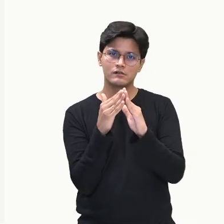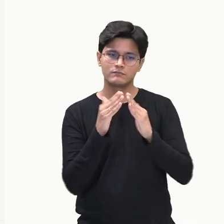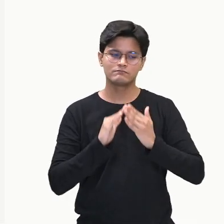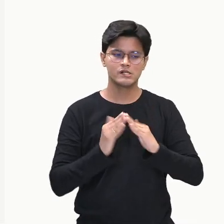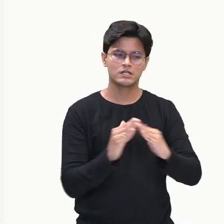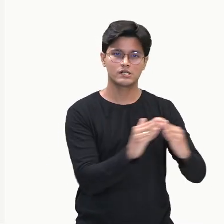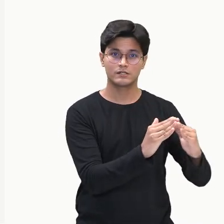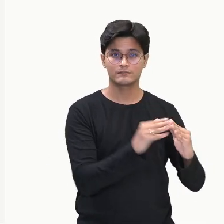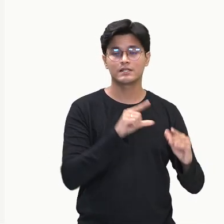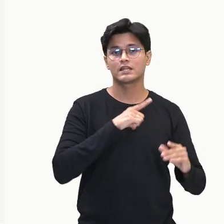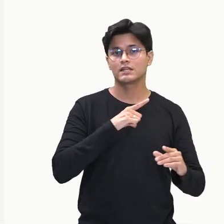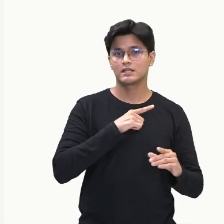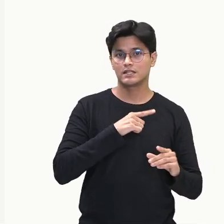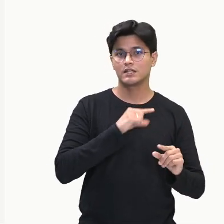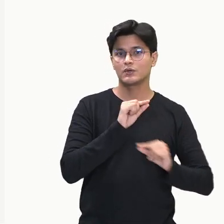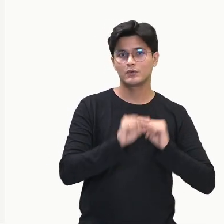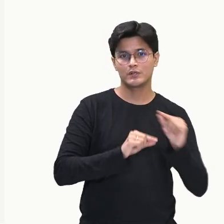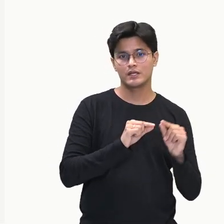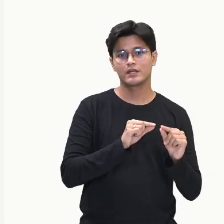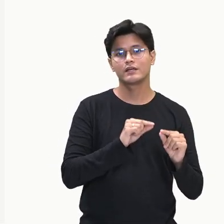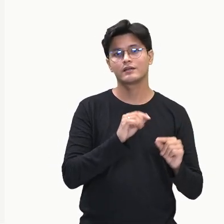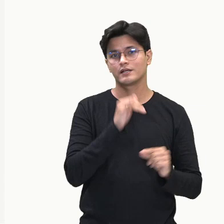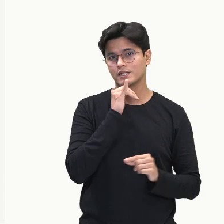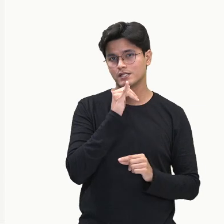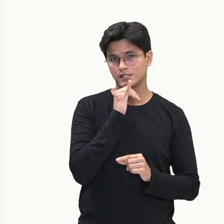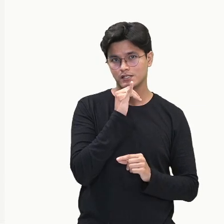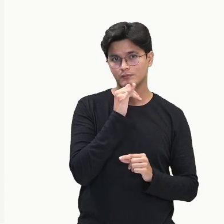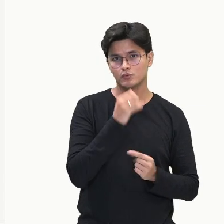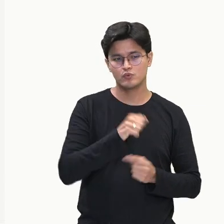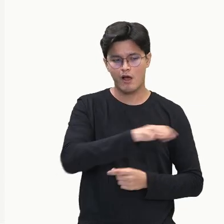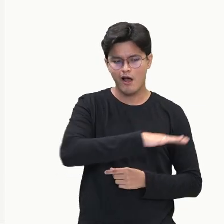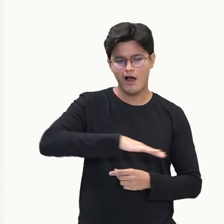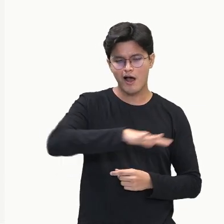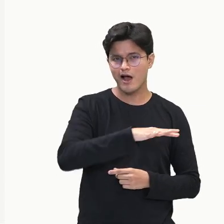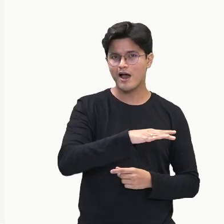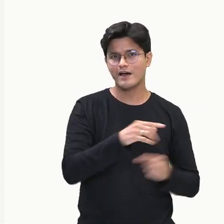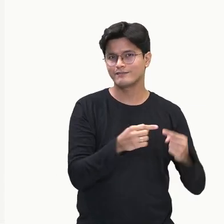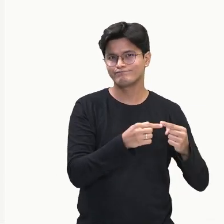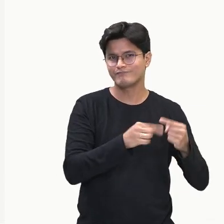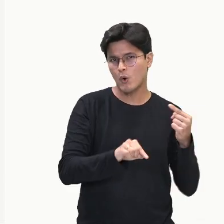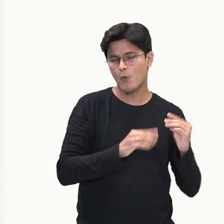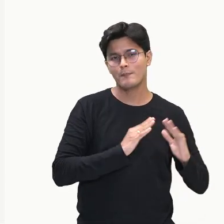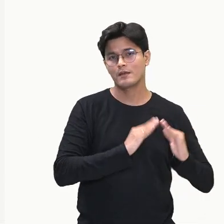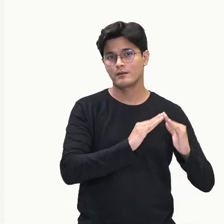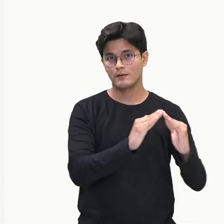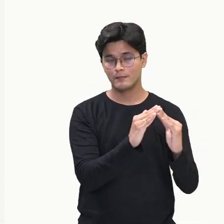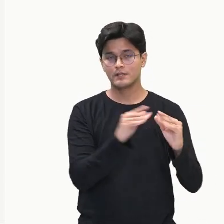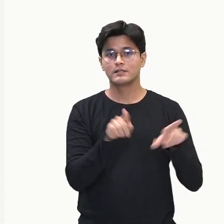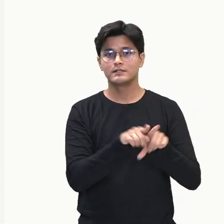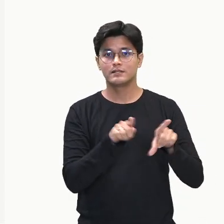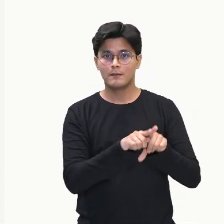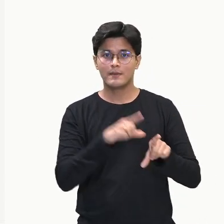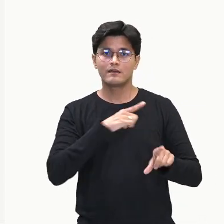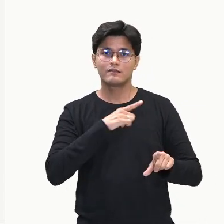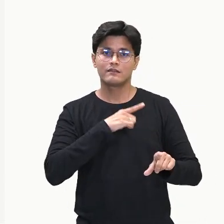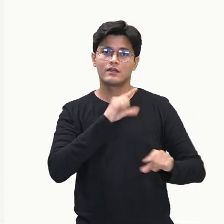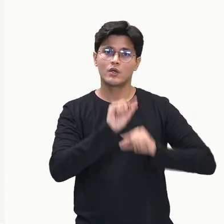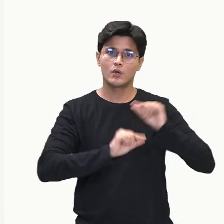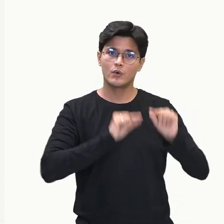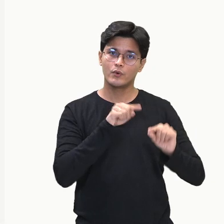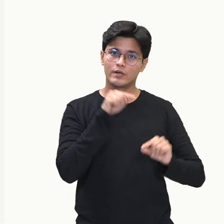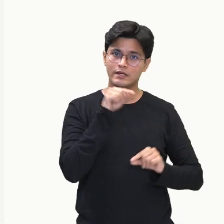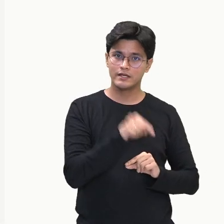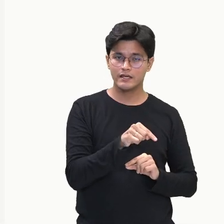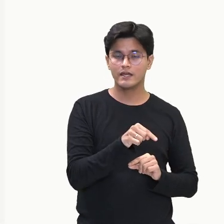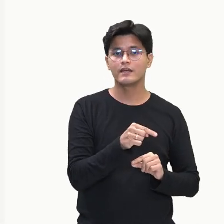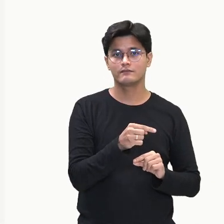então a presença da ocupação irregular do solo, imprópria, não é isso? Nós temos a ausência do planejamento urbano,